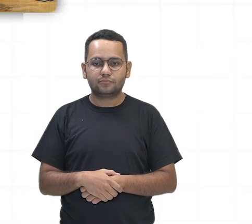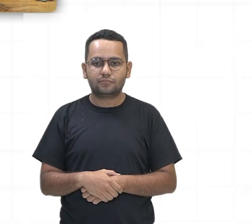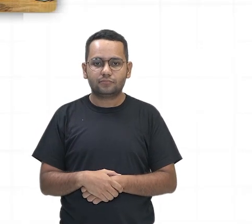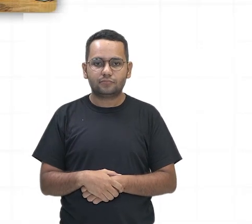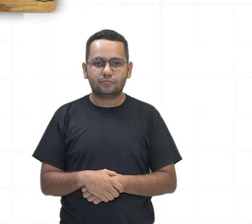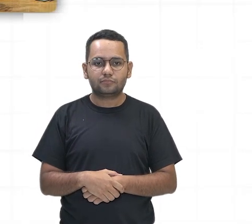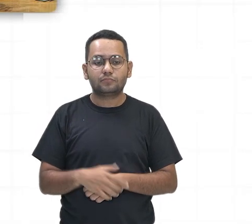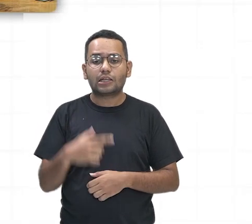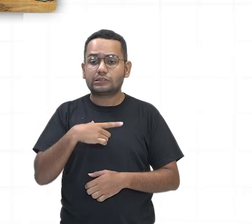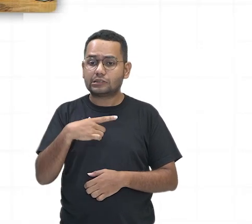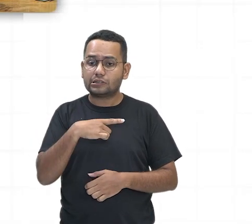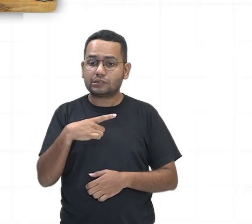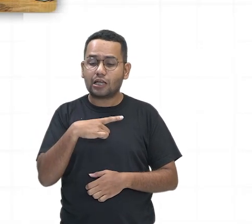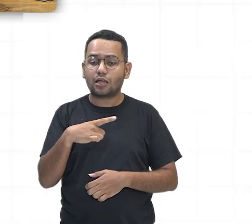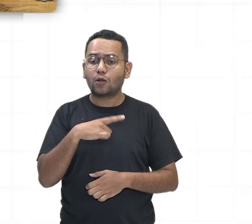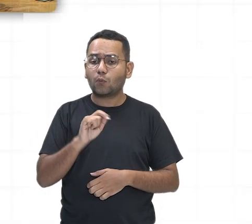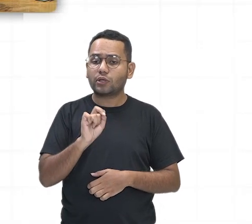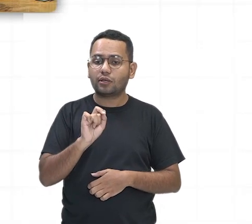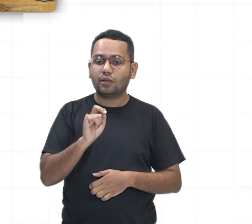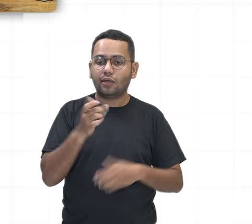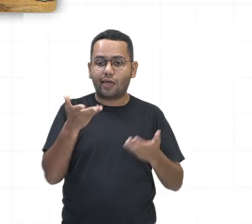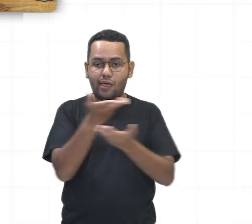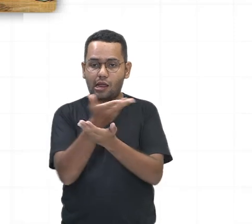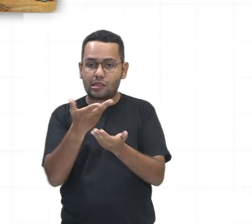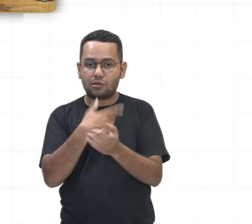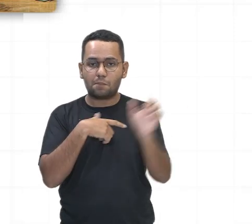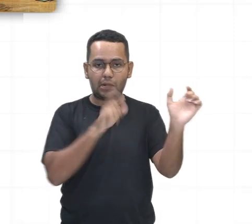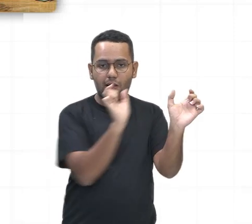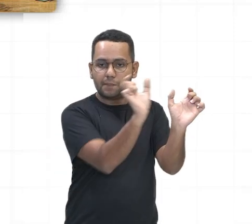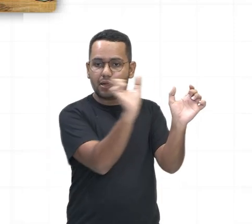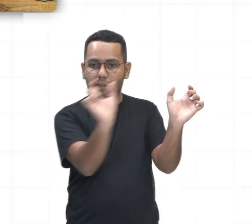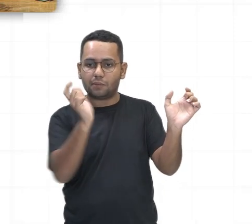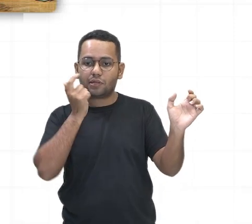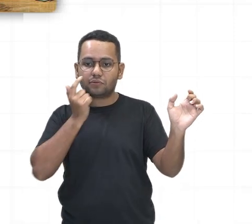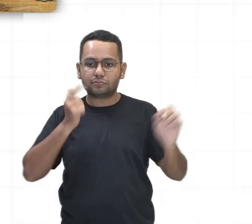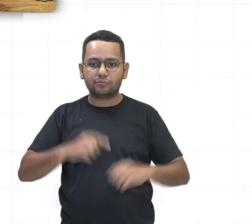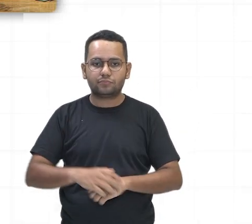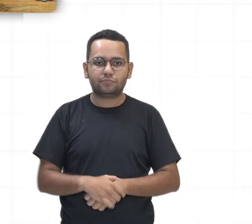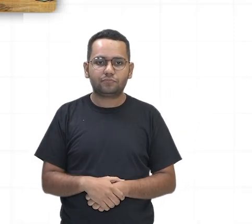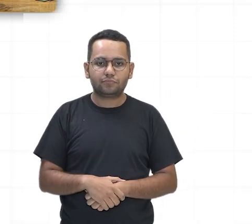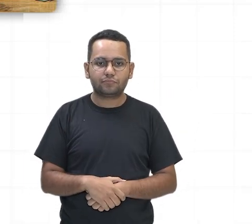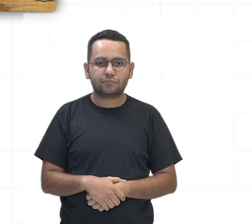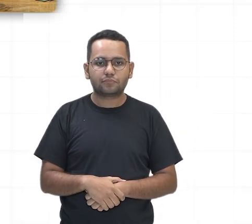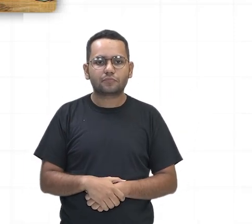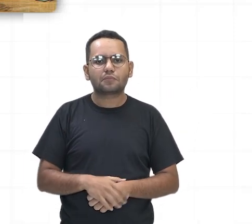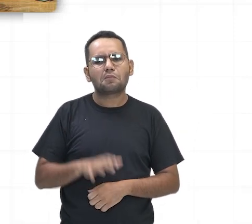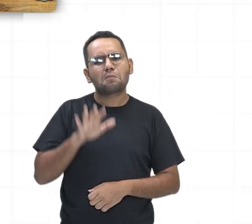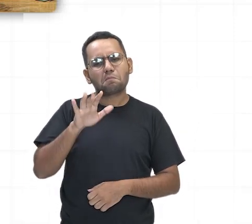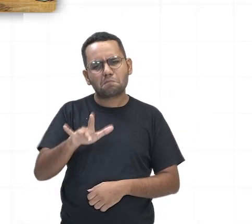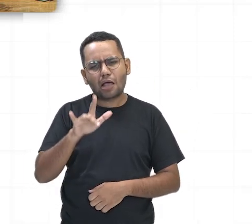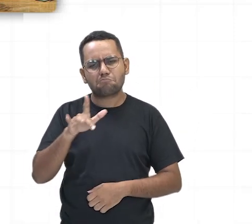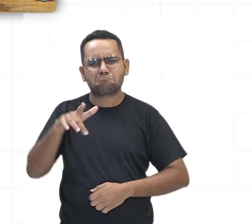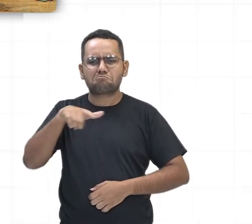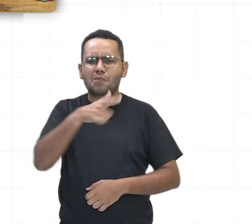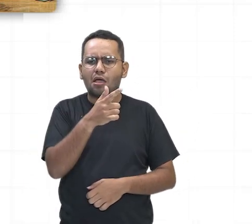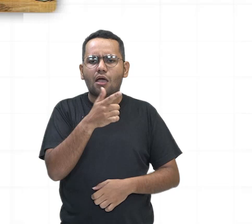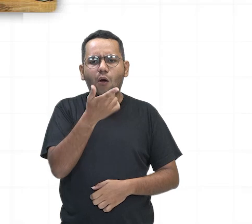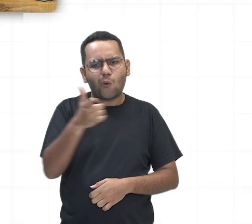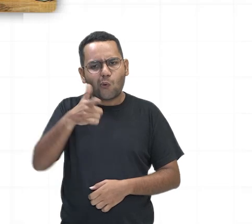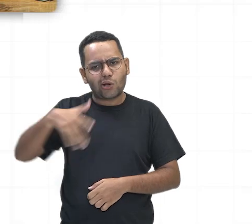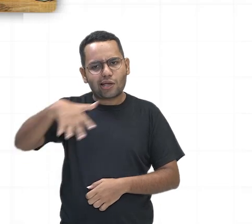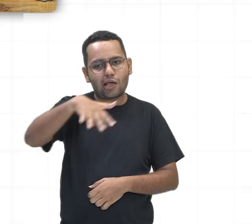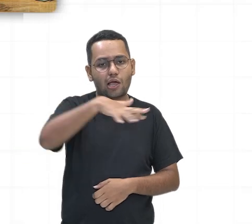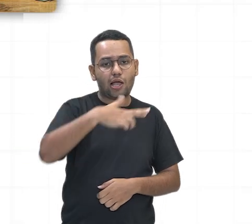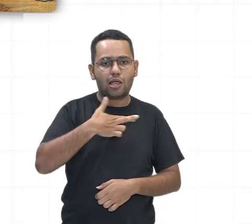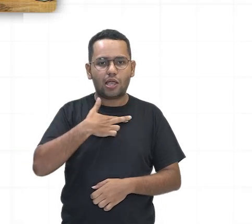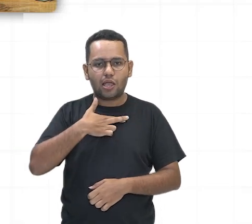da relação entre religião, valores e princípios. Há segmentos religiosos que dedicam boa